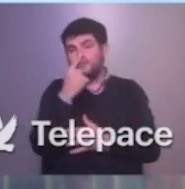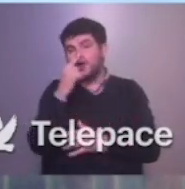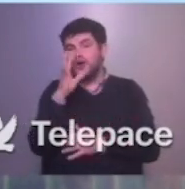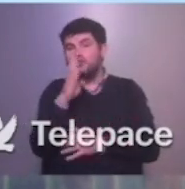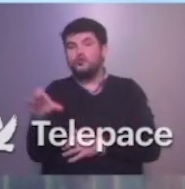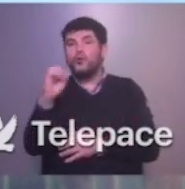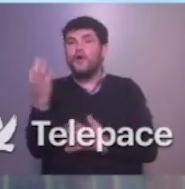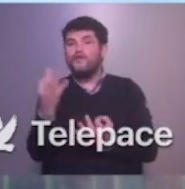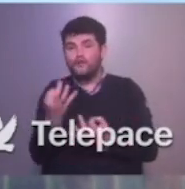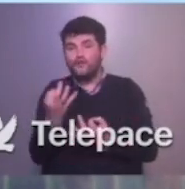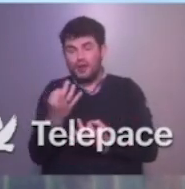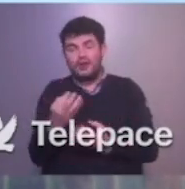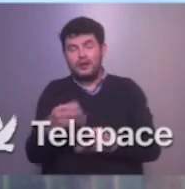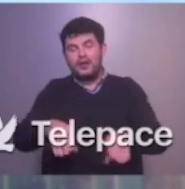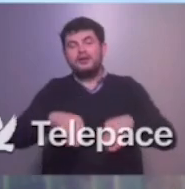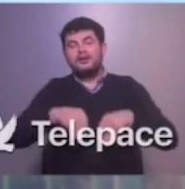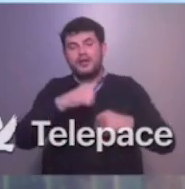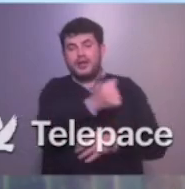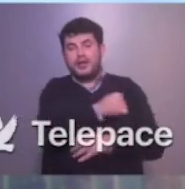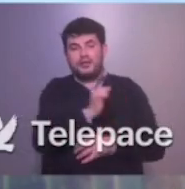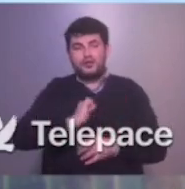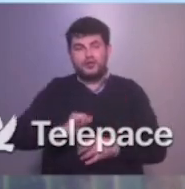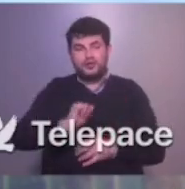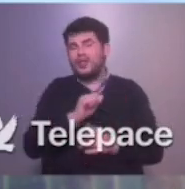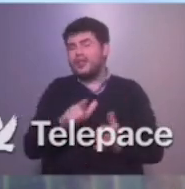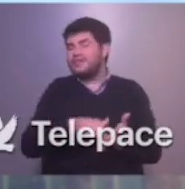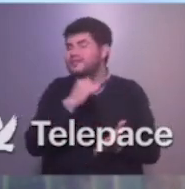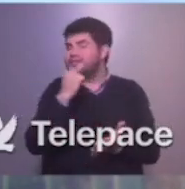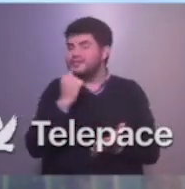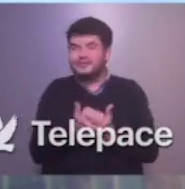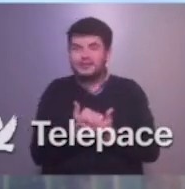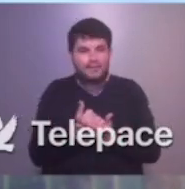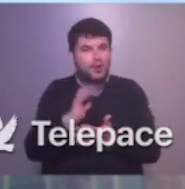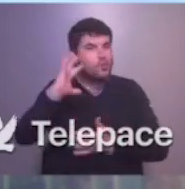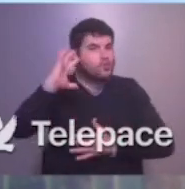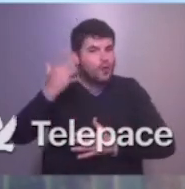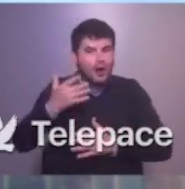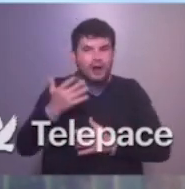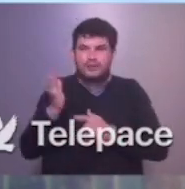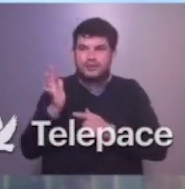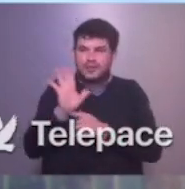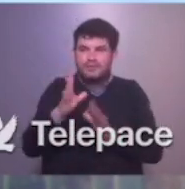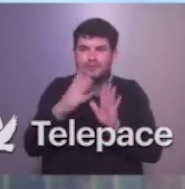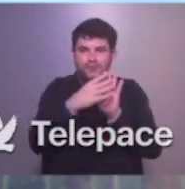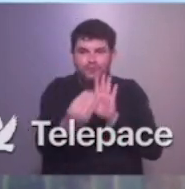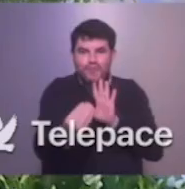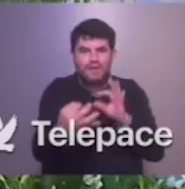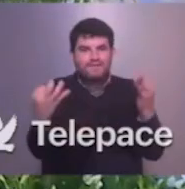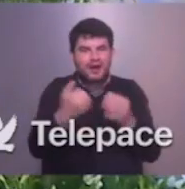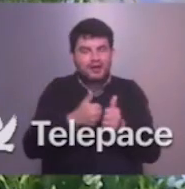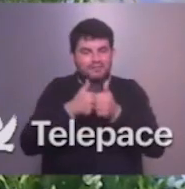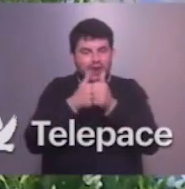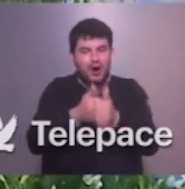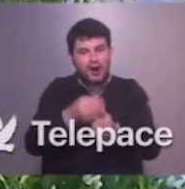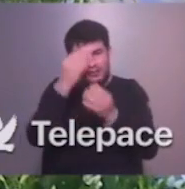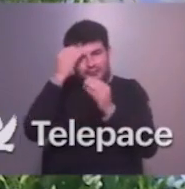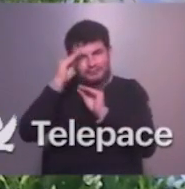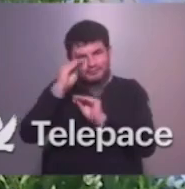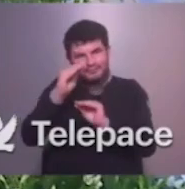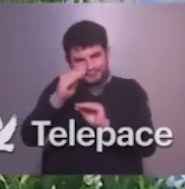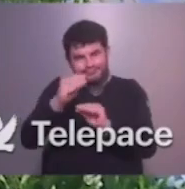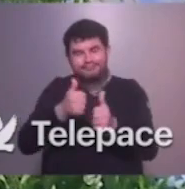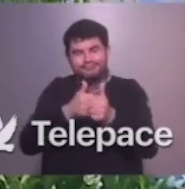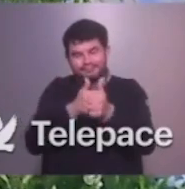E recebemos-la em nossa casa sempre que seguimos os exemplos e as recomendações que ela